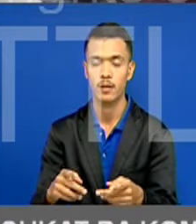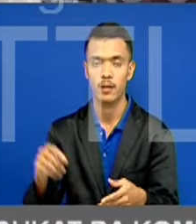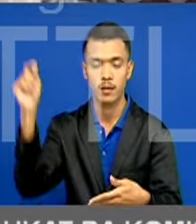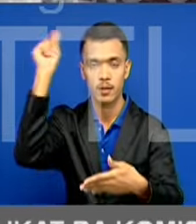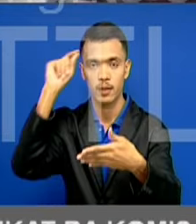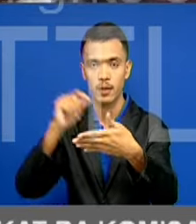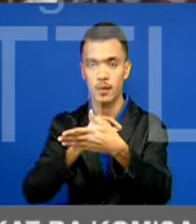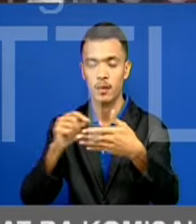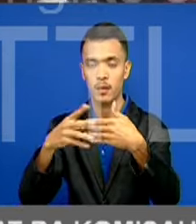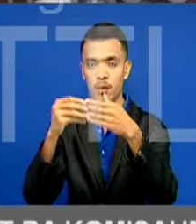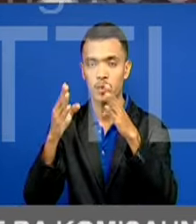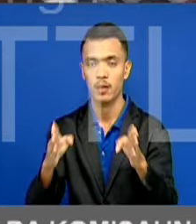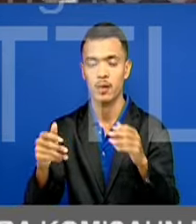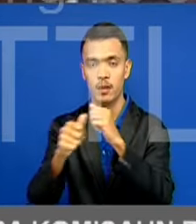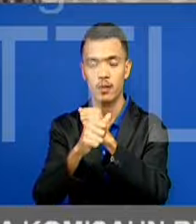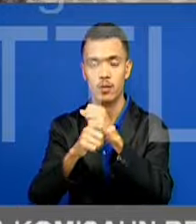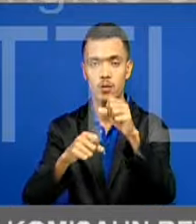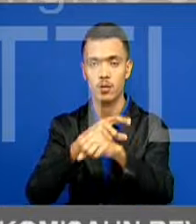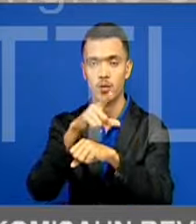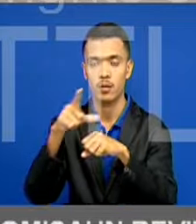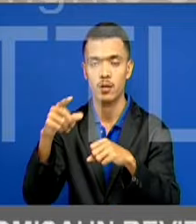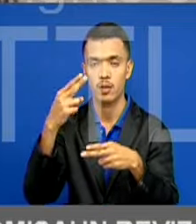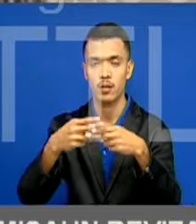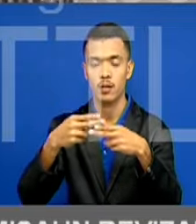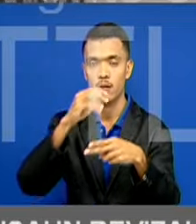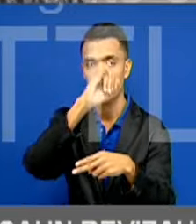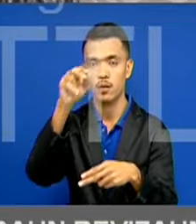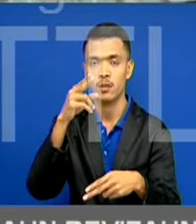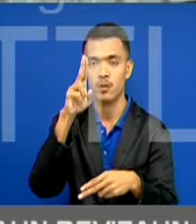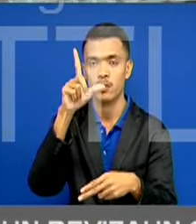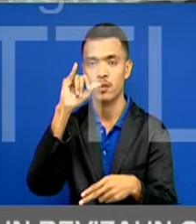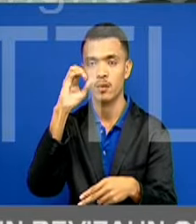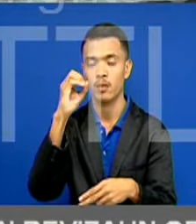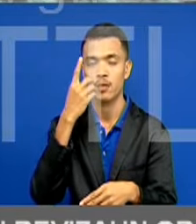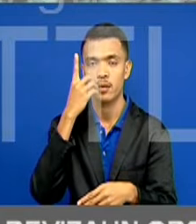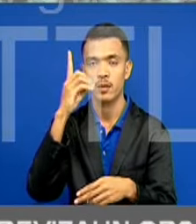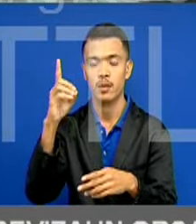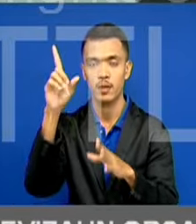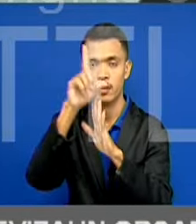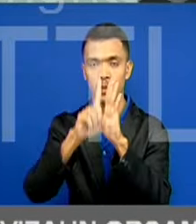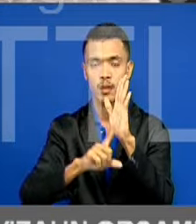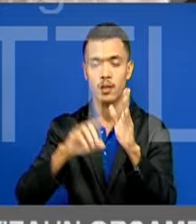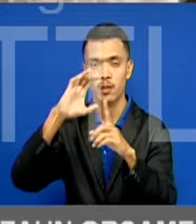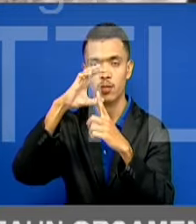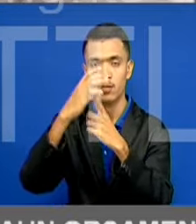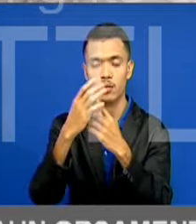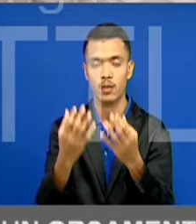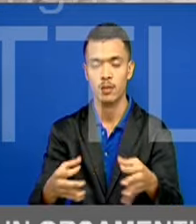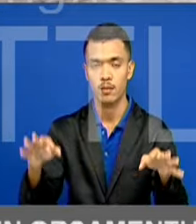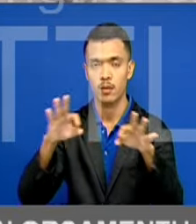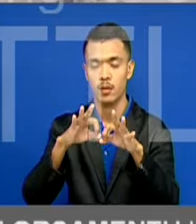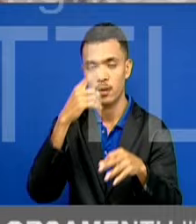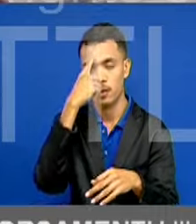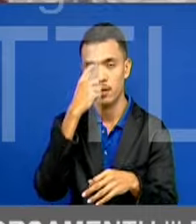Secretaria Autoridade de Assuntos Sociais na Urbanização, Júlio Carvalho Cairo Hateten, lei tarabando não é importante, também lei não é